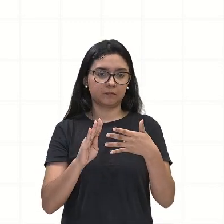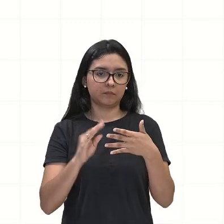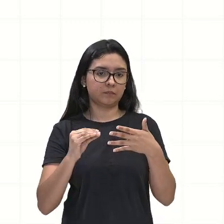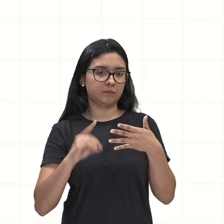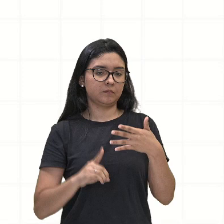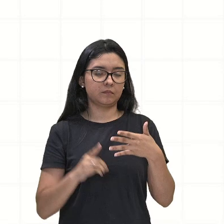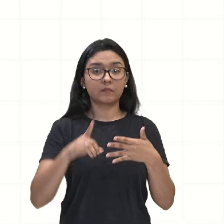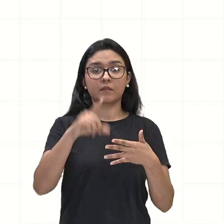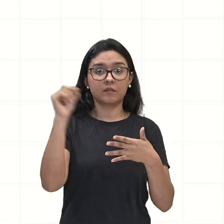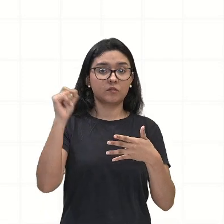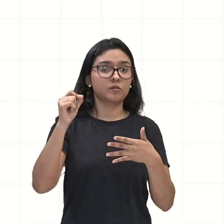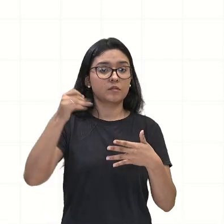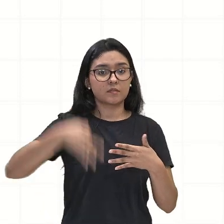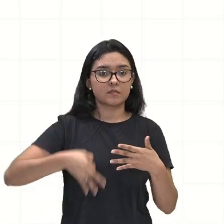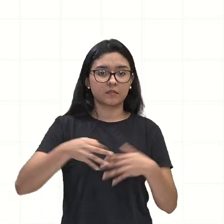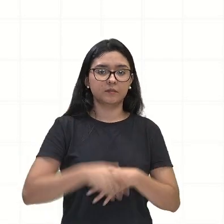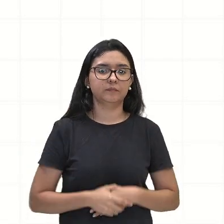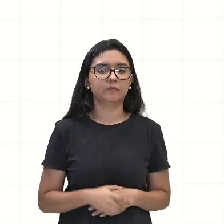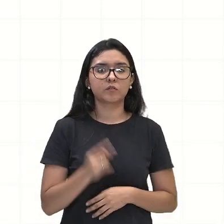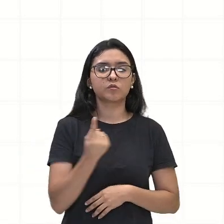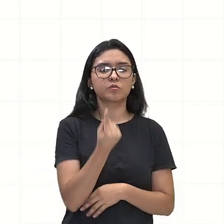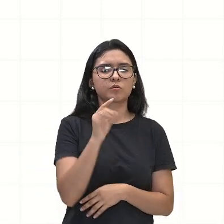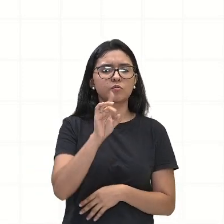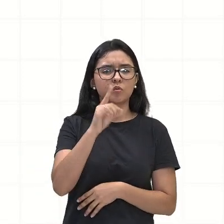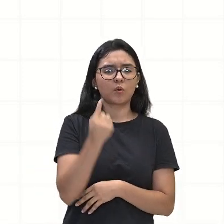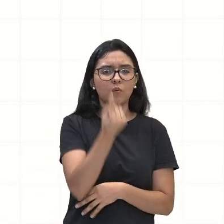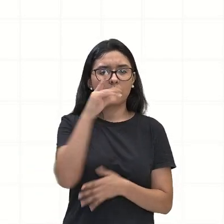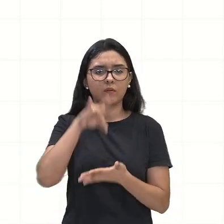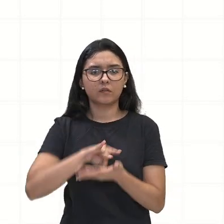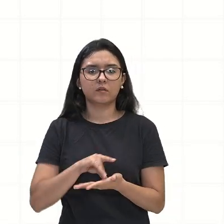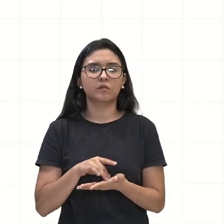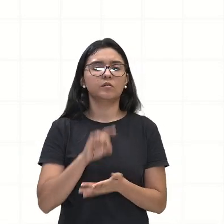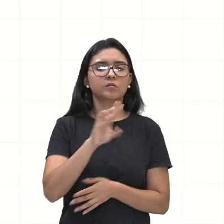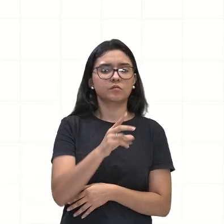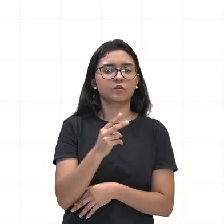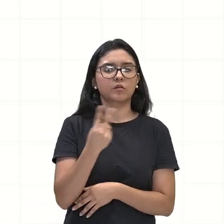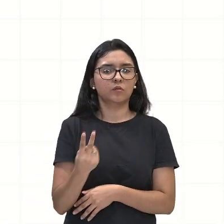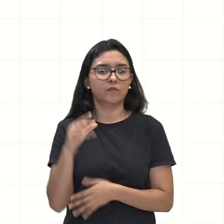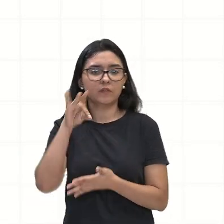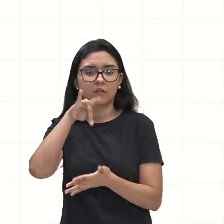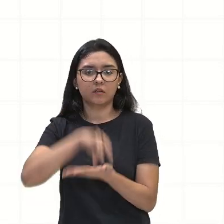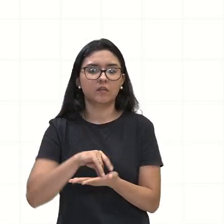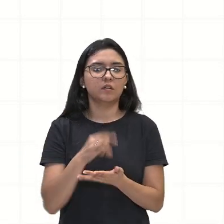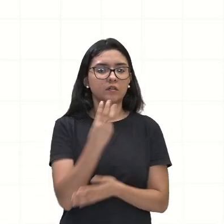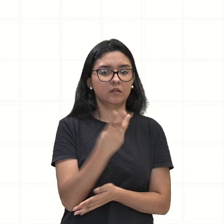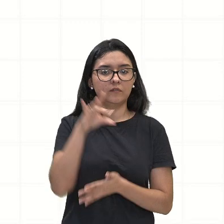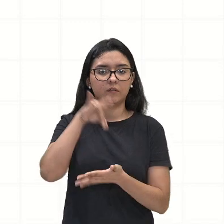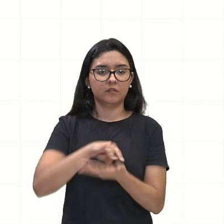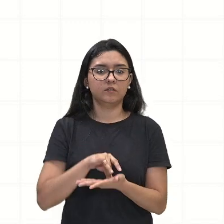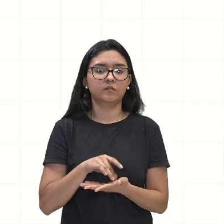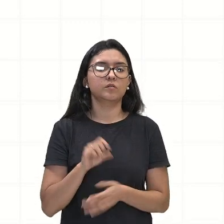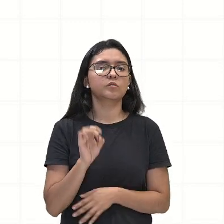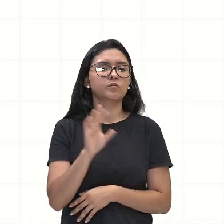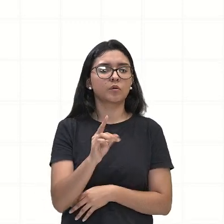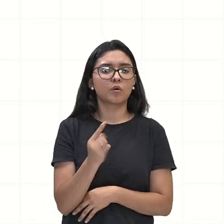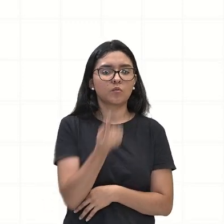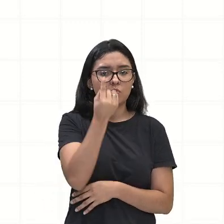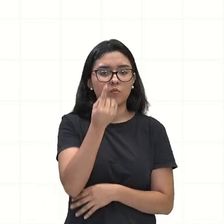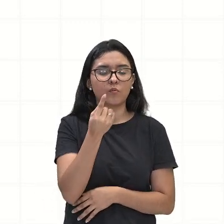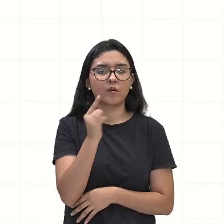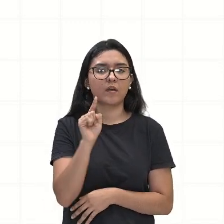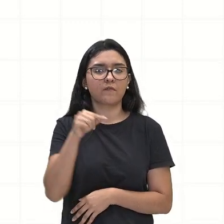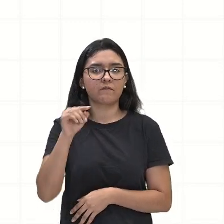Somente a afirmativa 1 é verdadeira, somente a 2 é verdadeira, somente a 3 é verdadeira e somente a afirmação 1